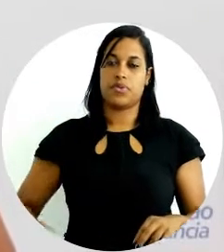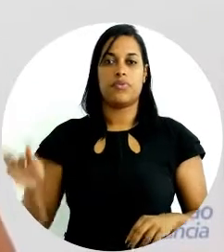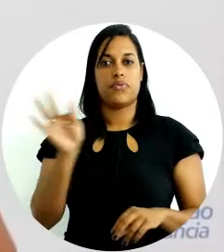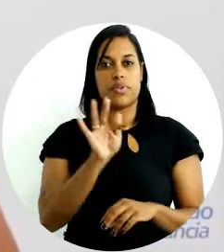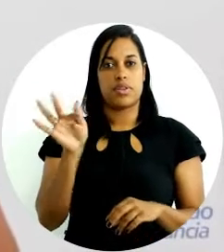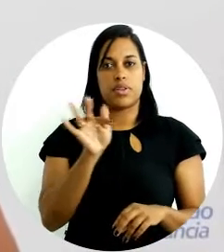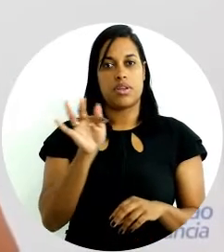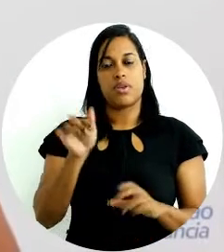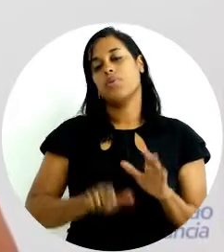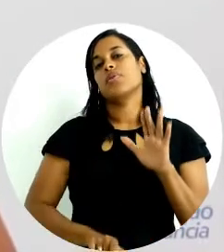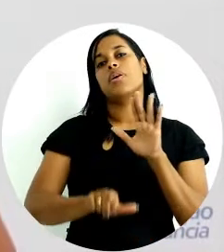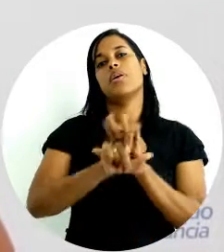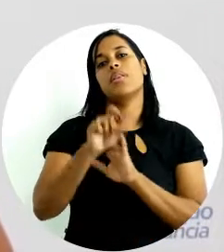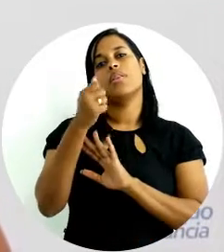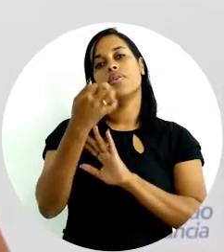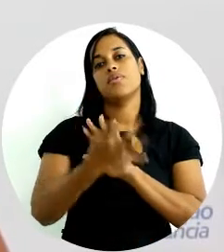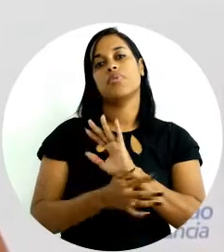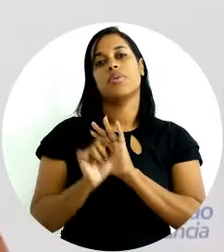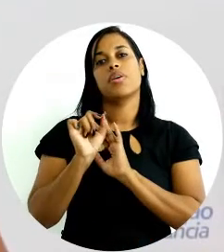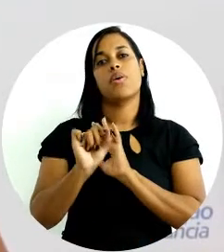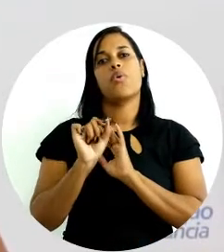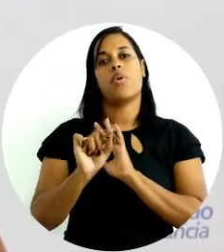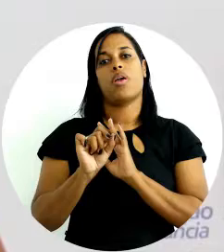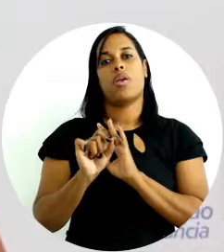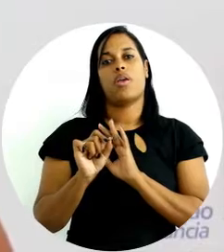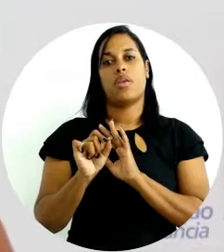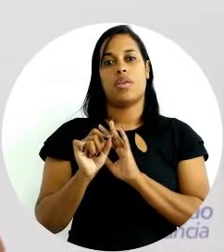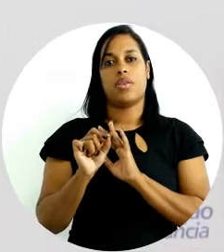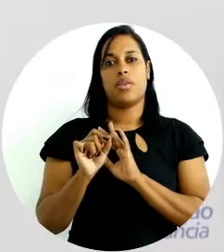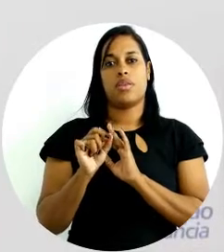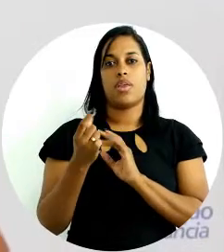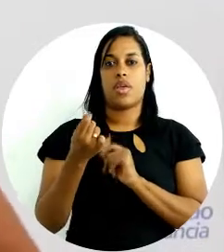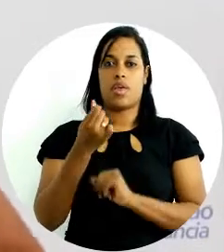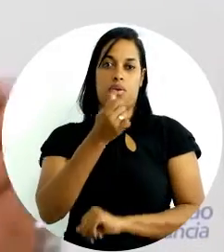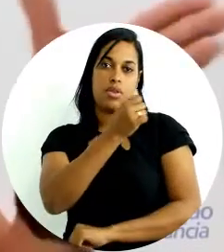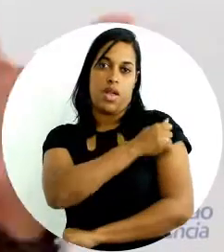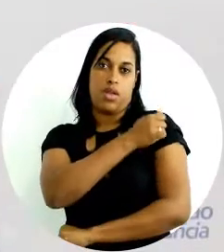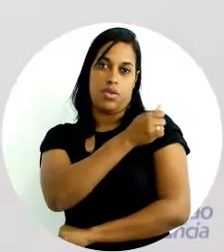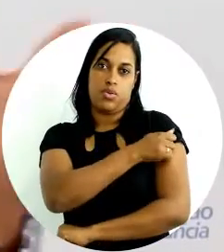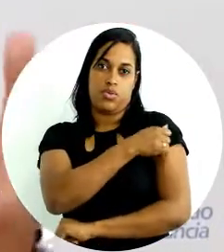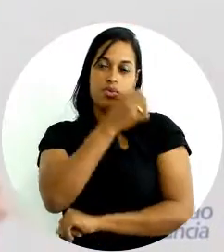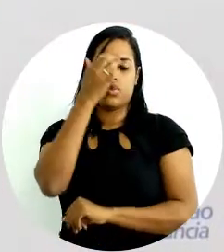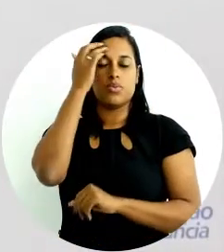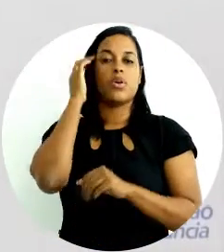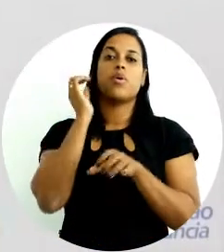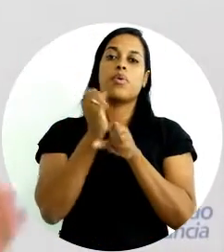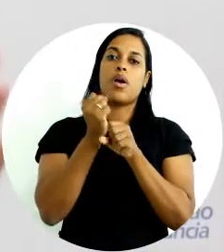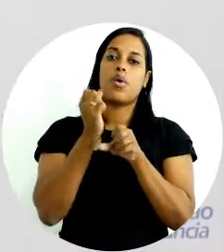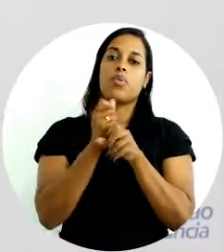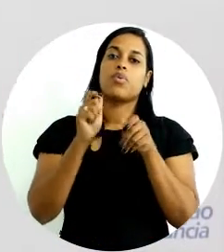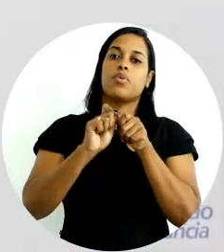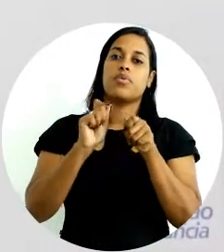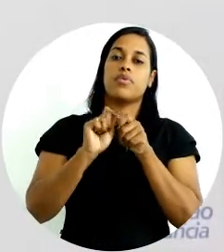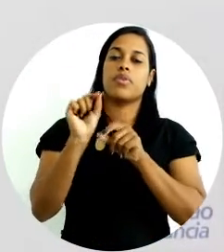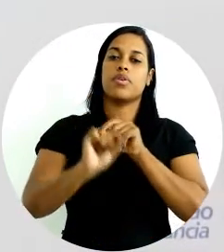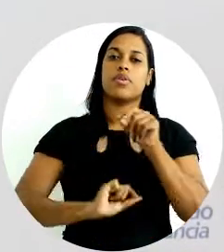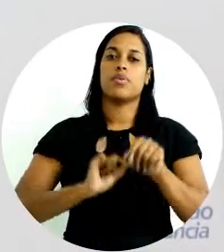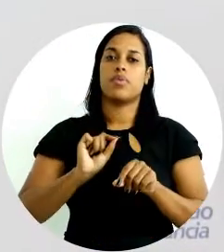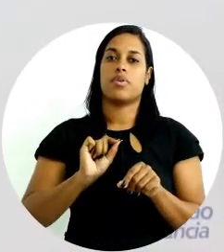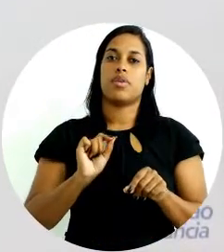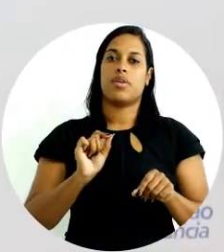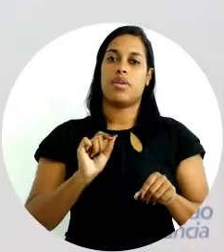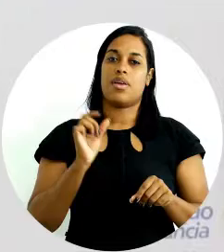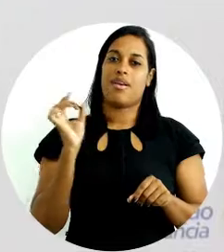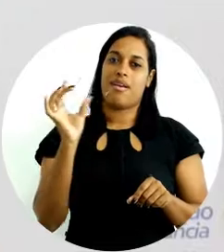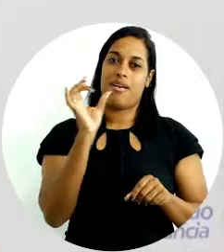federal, o que a lei dizia no que diz respeito ao custo aluno, que era um cálculo feito no que diz